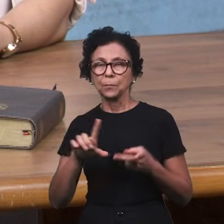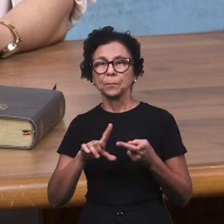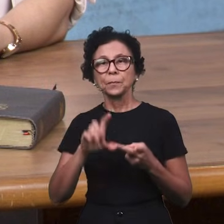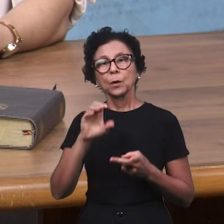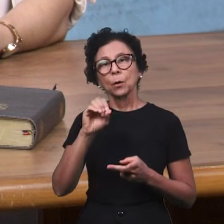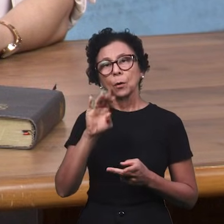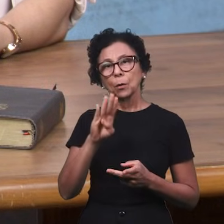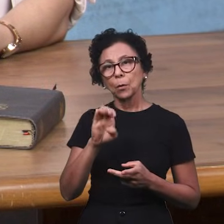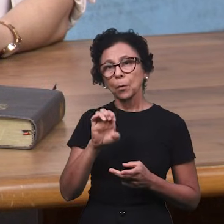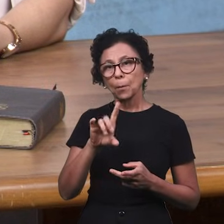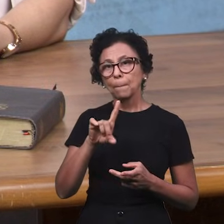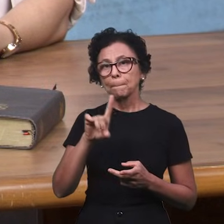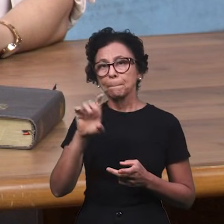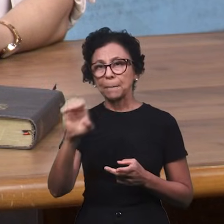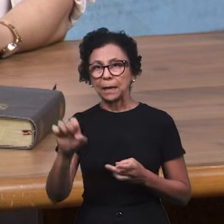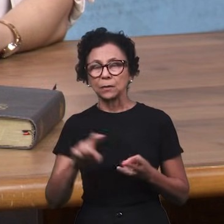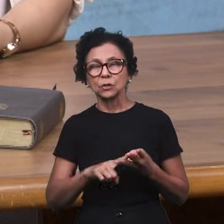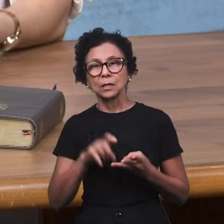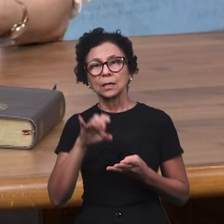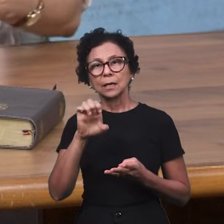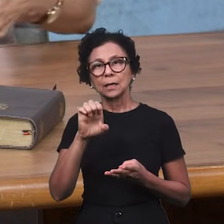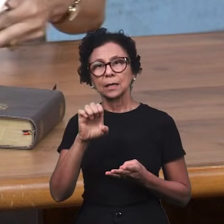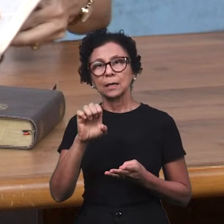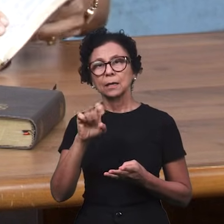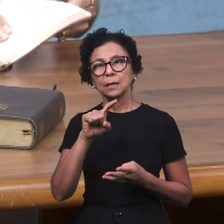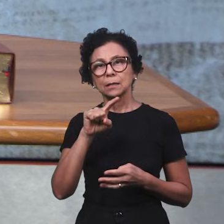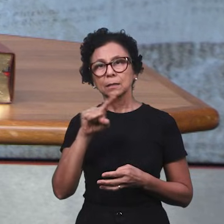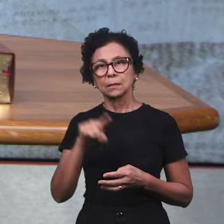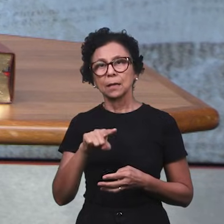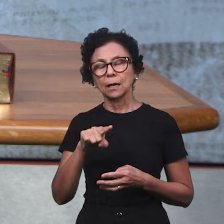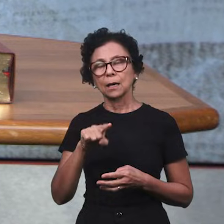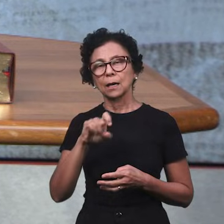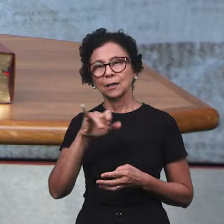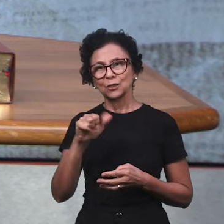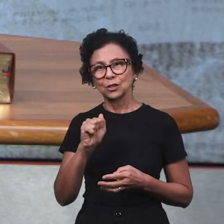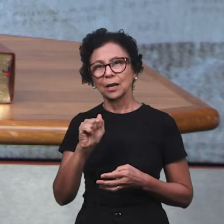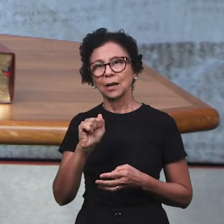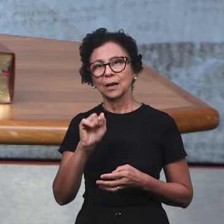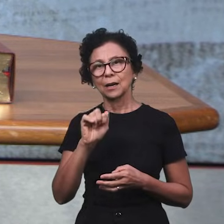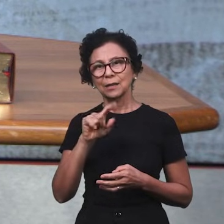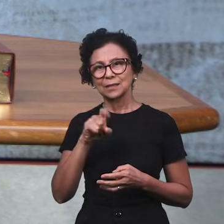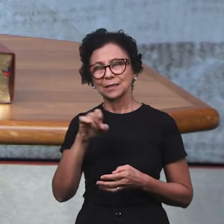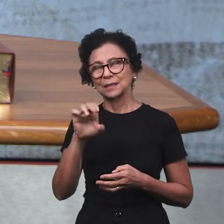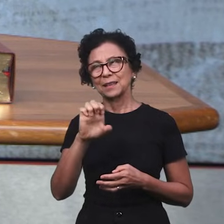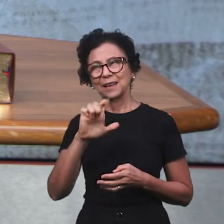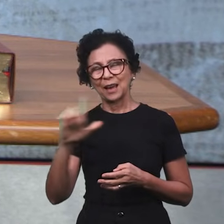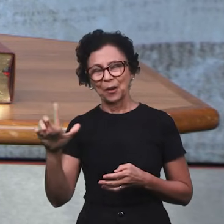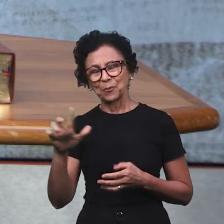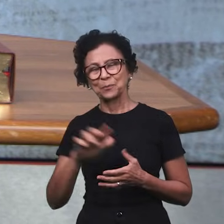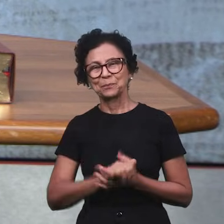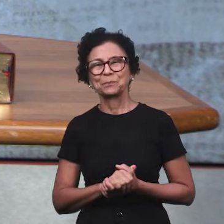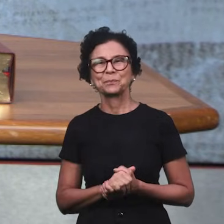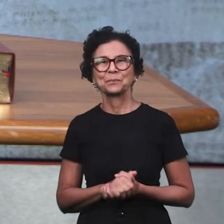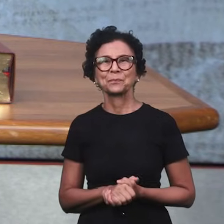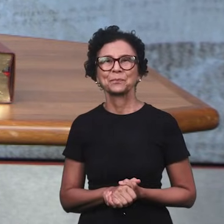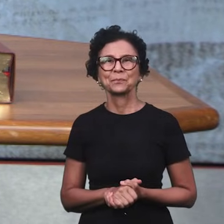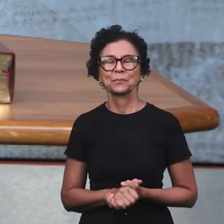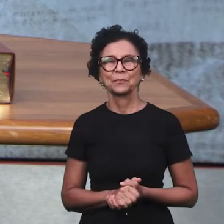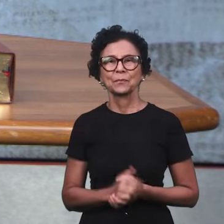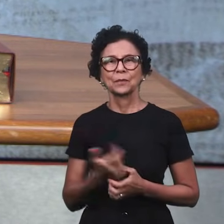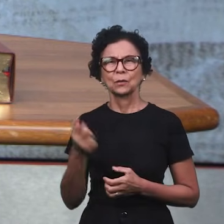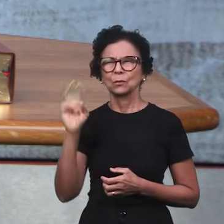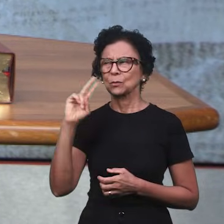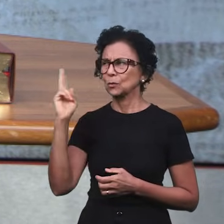e Mesobaia. Amém? Terminamos então a leitura do capítulo 11 com esses